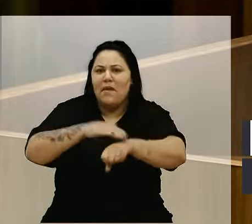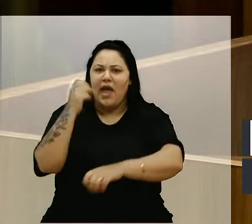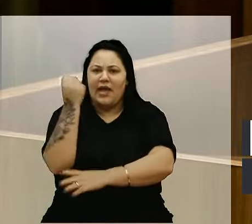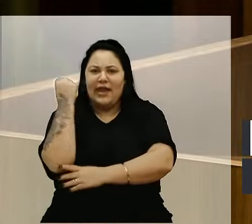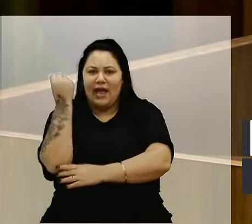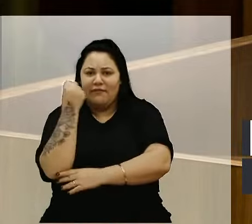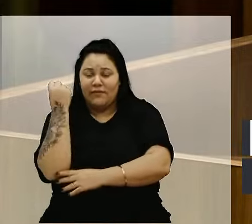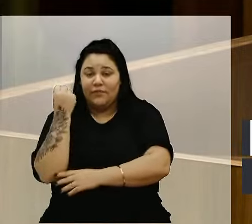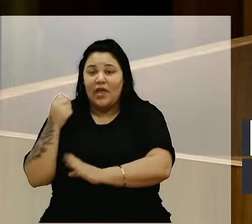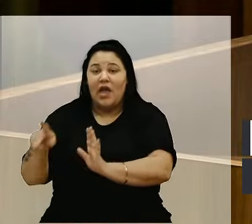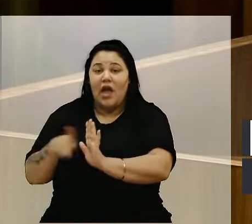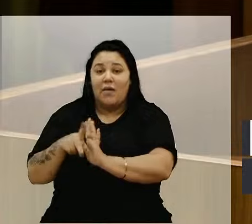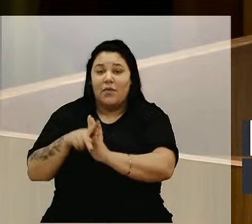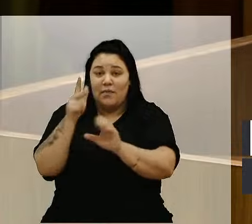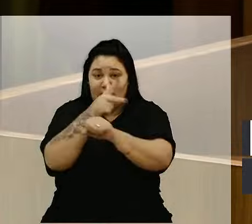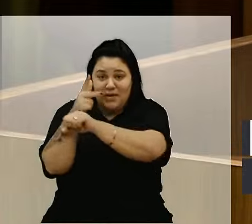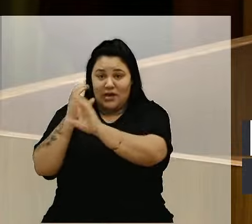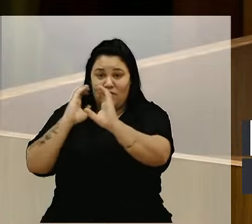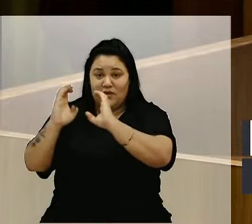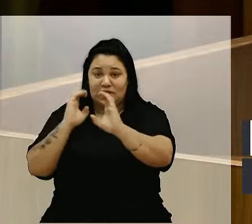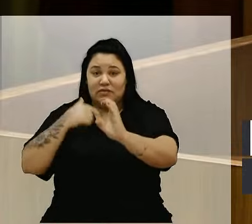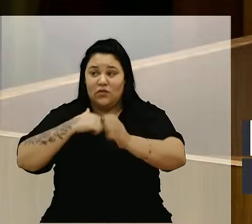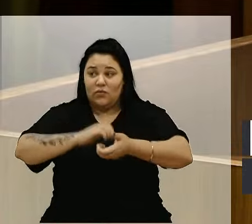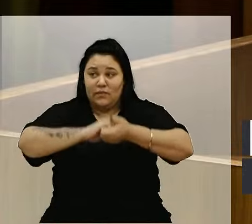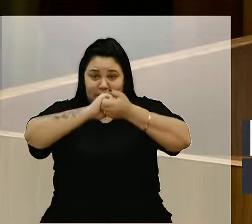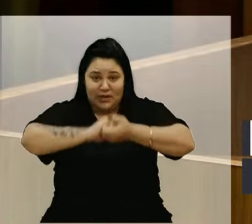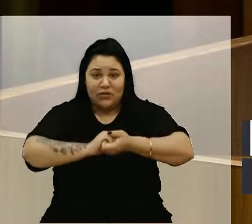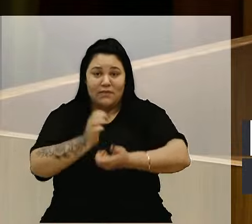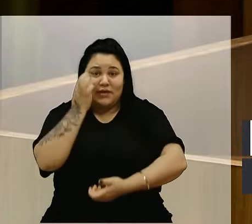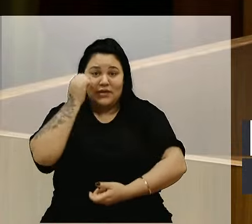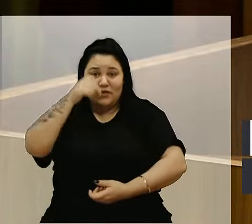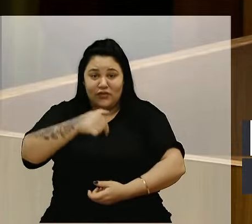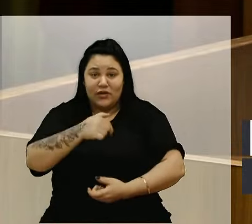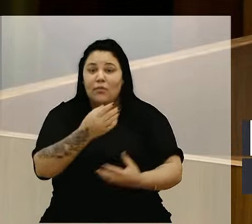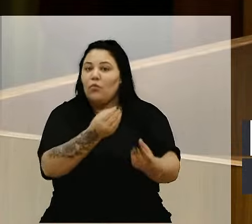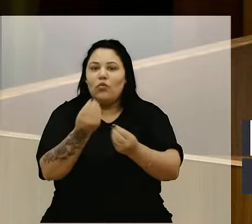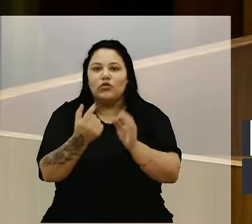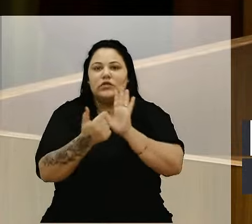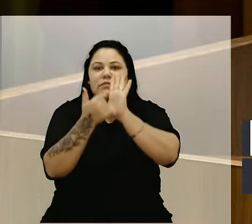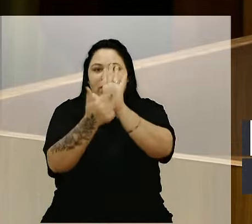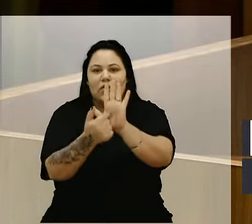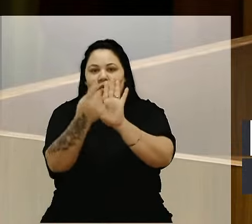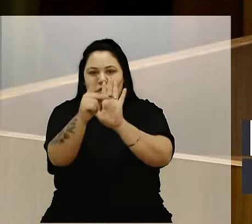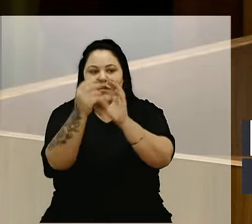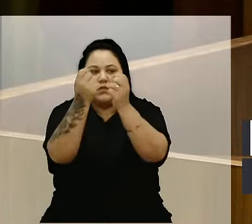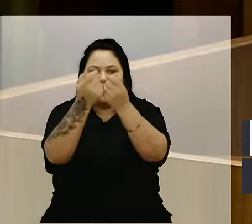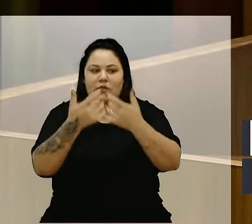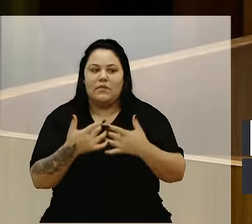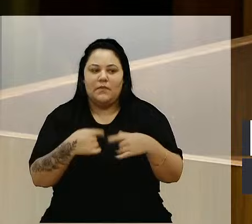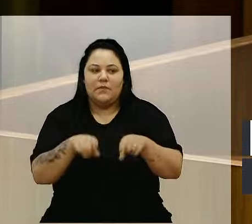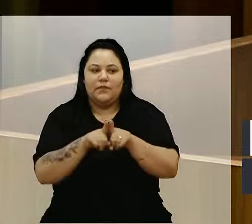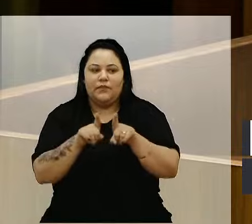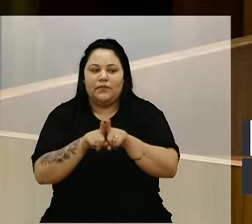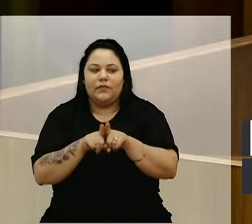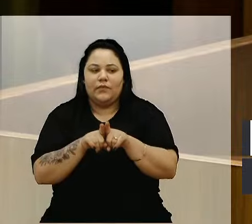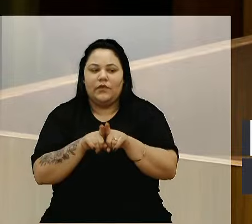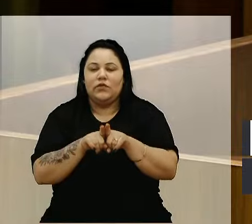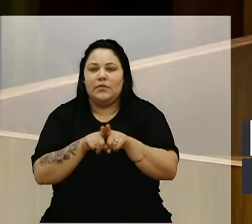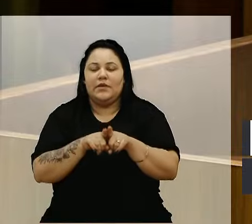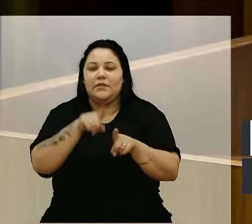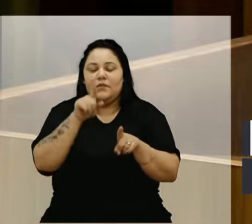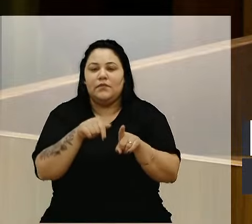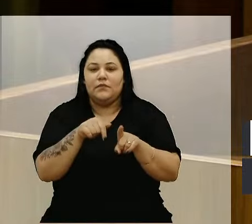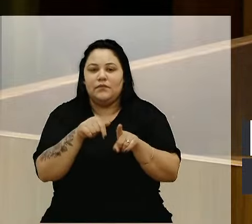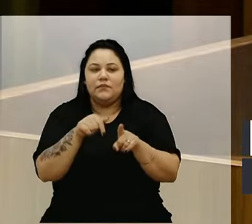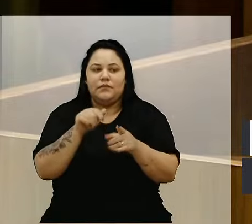a qual saúdo aqui está presente, por várias vezes destacou o trabalho de Dione, por exemplo, na captura de foragidos.